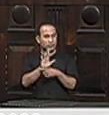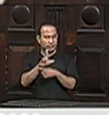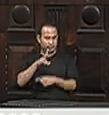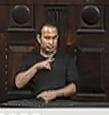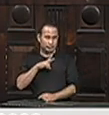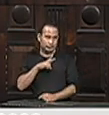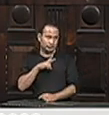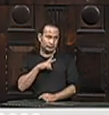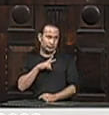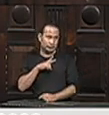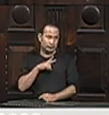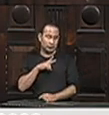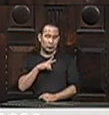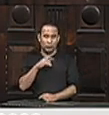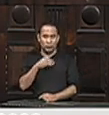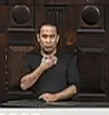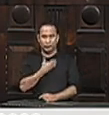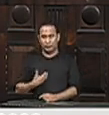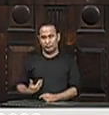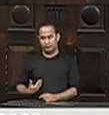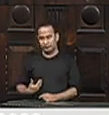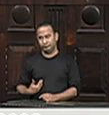concedeu a liminar entrou de férias.